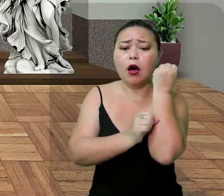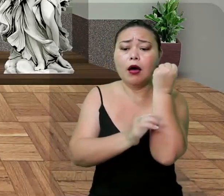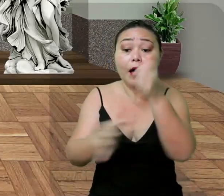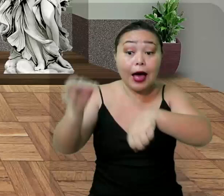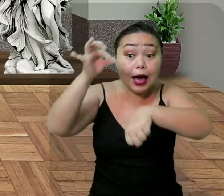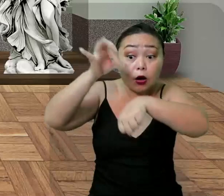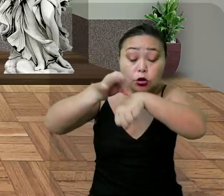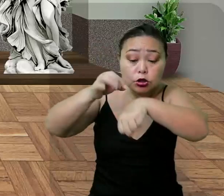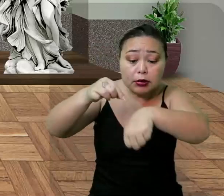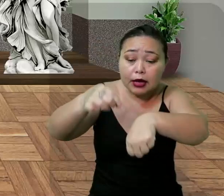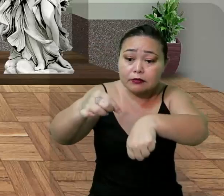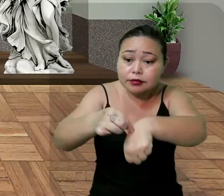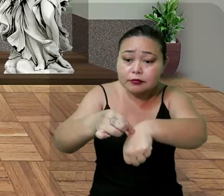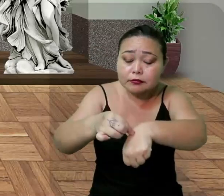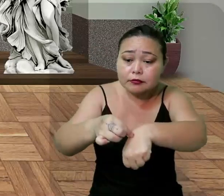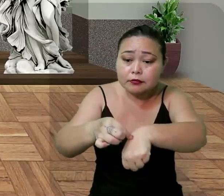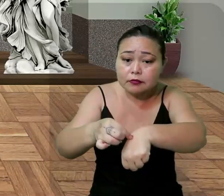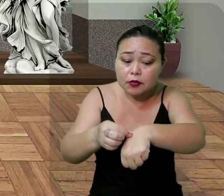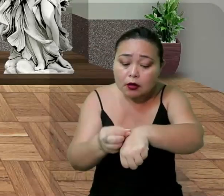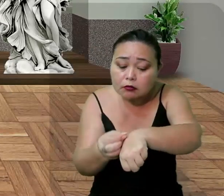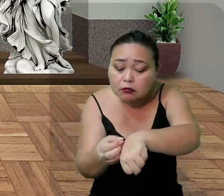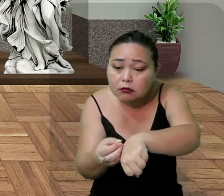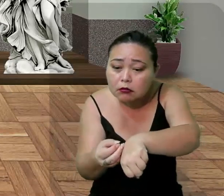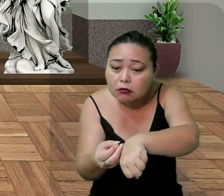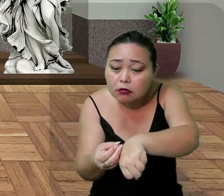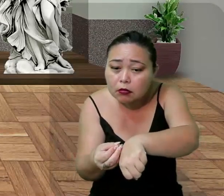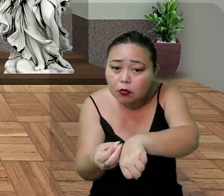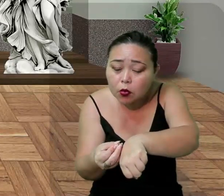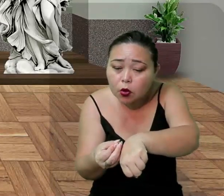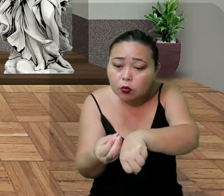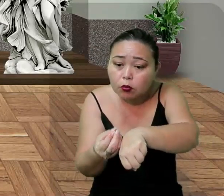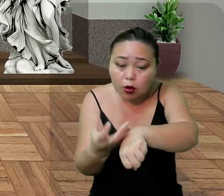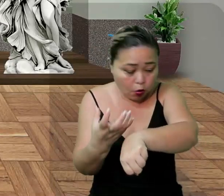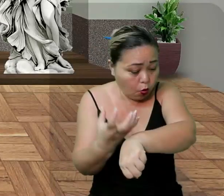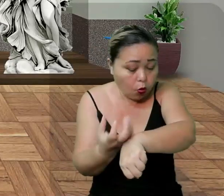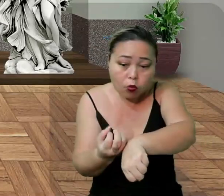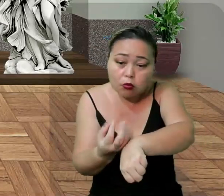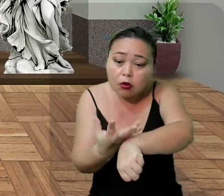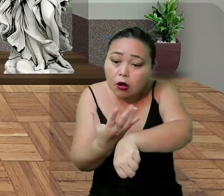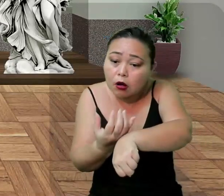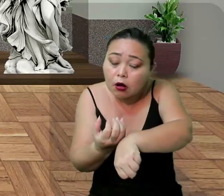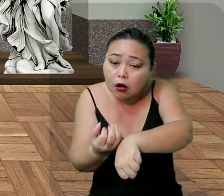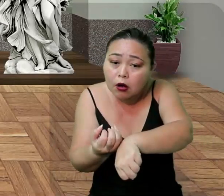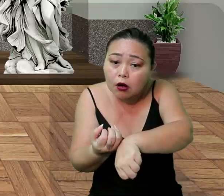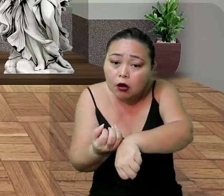aonde picava, começava a sair pelo corpo,